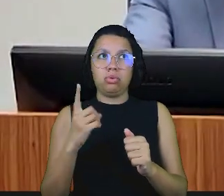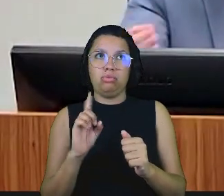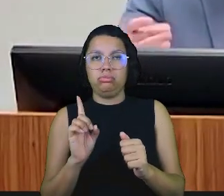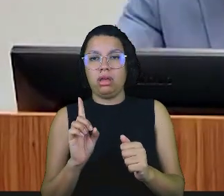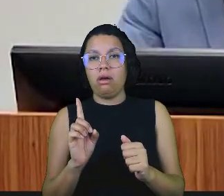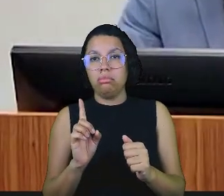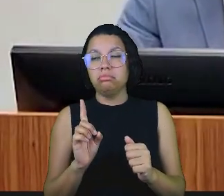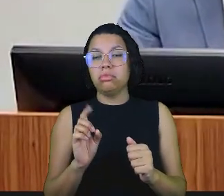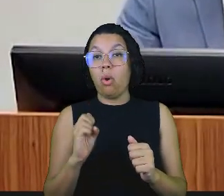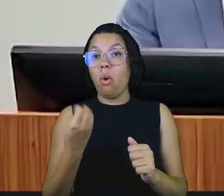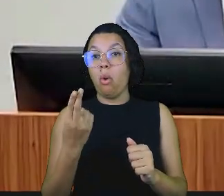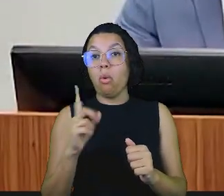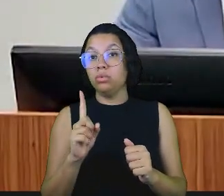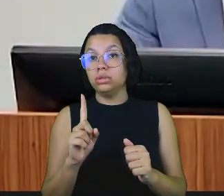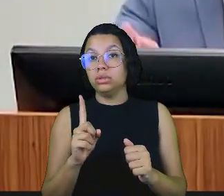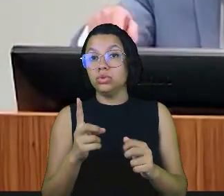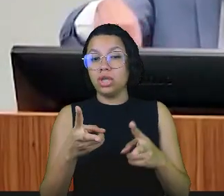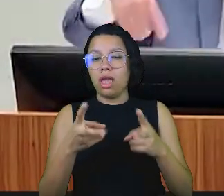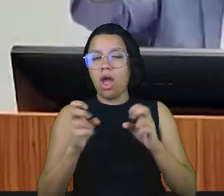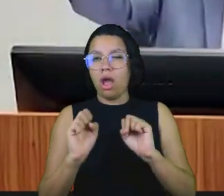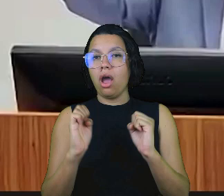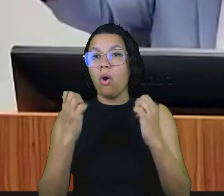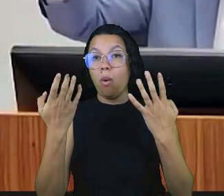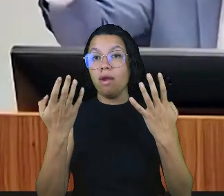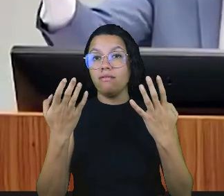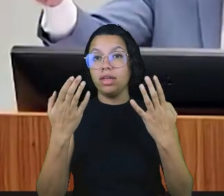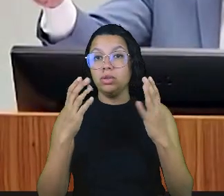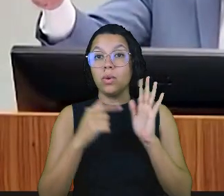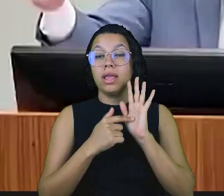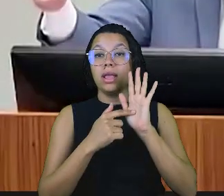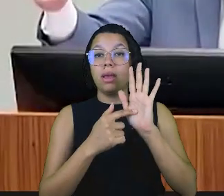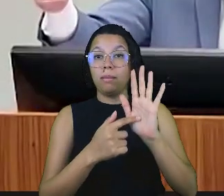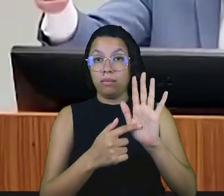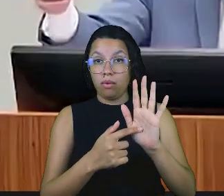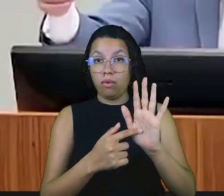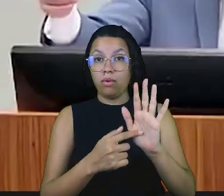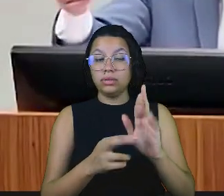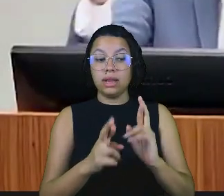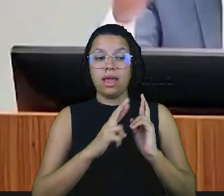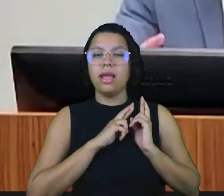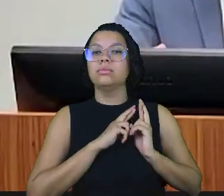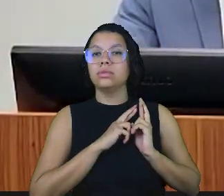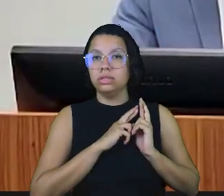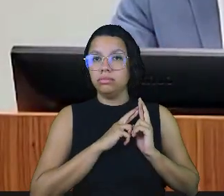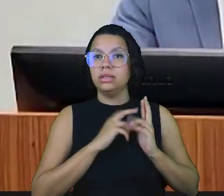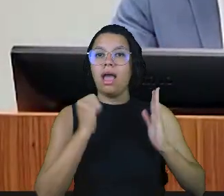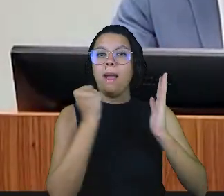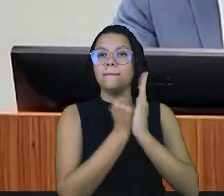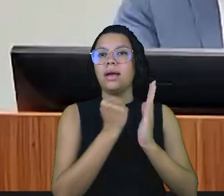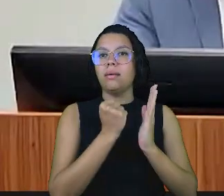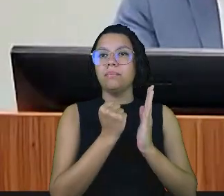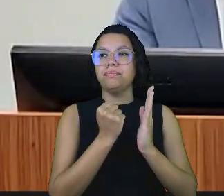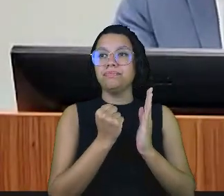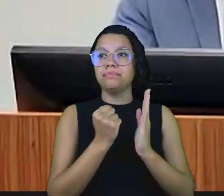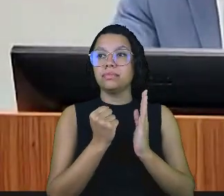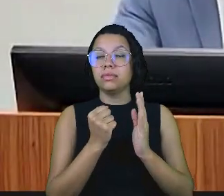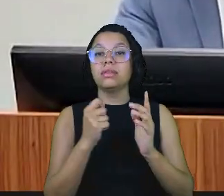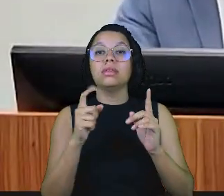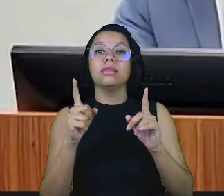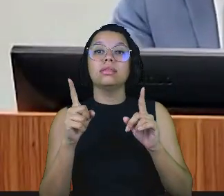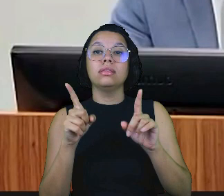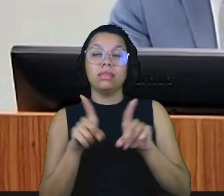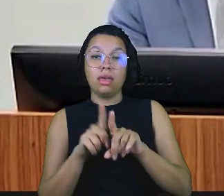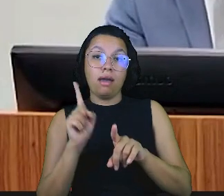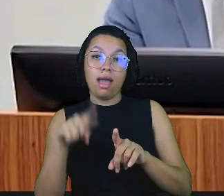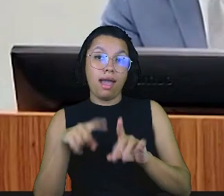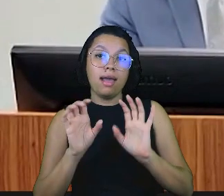reconhecer o evento revelador da responsabilidade patrimonial. E tanto é assim, me parece, meus caros, que o